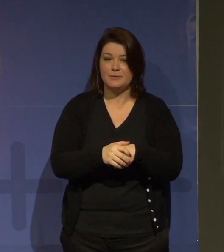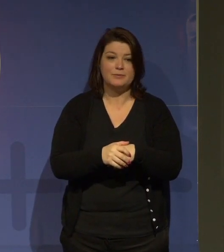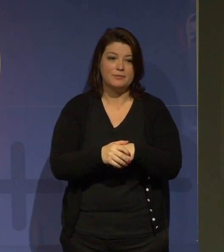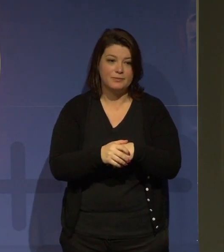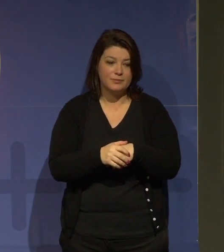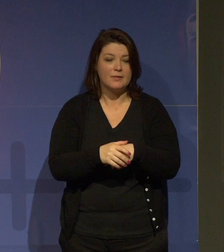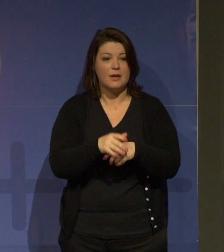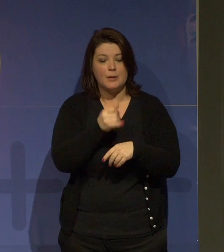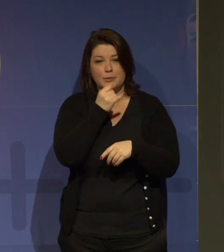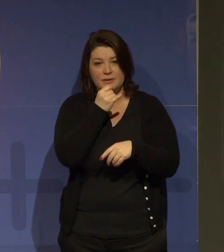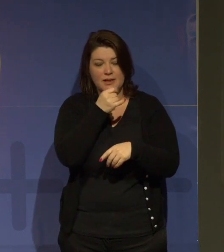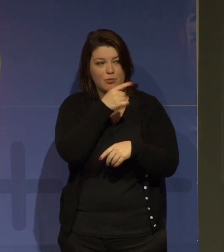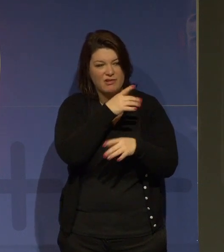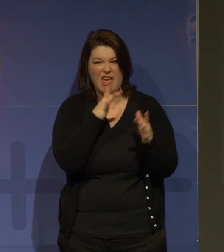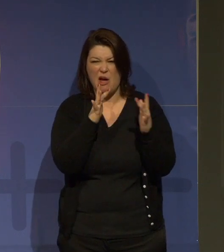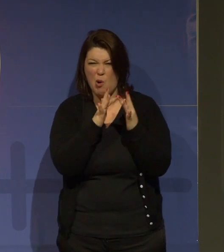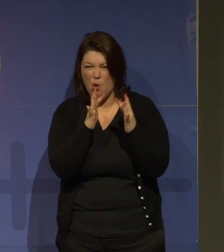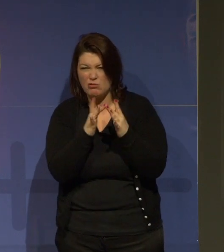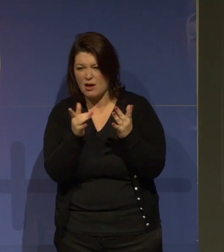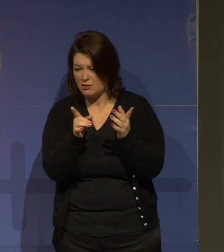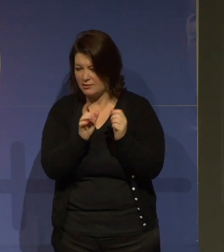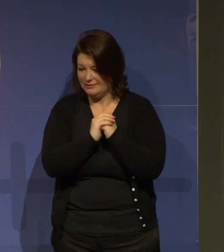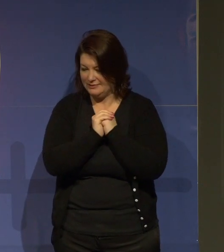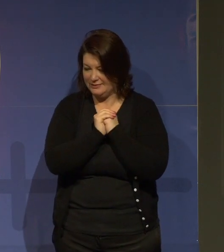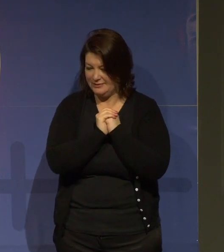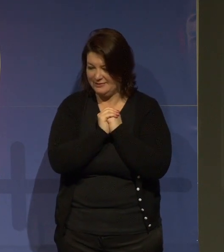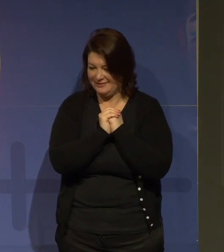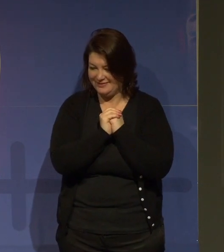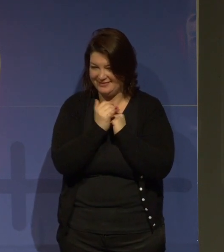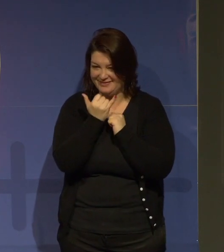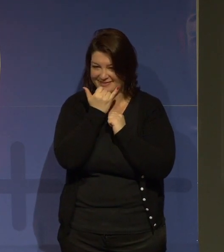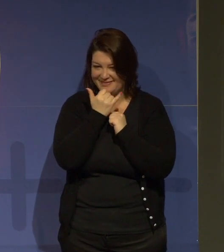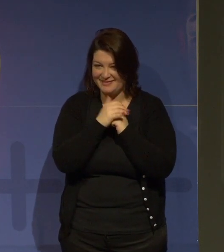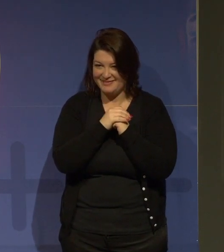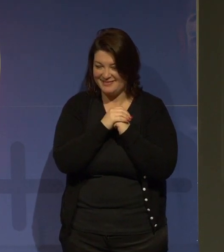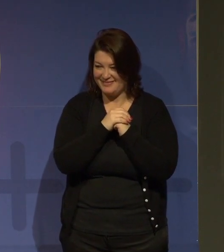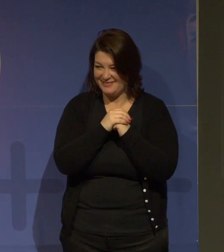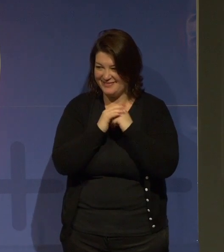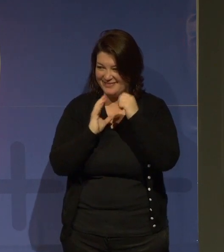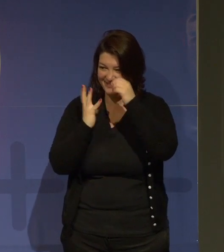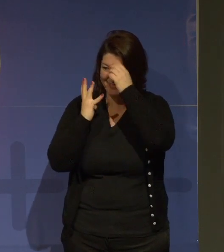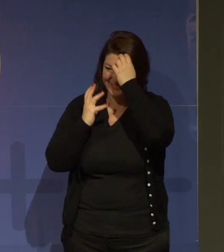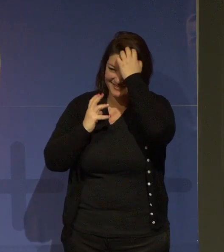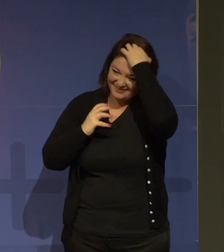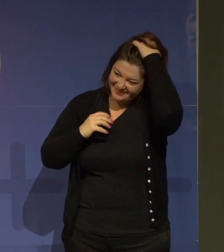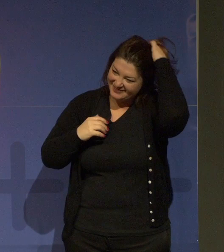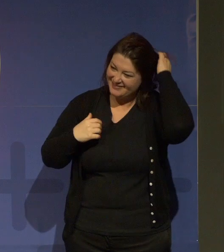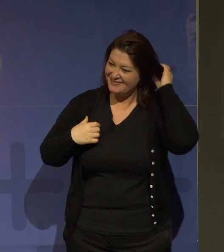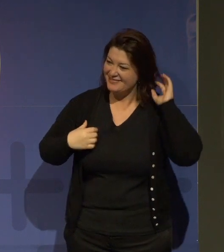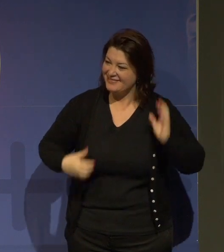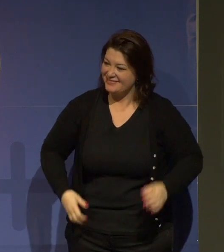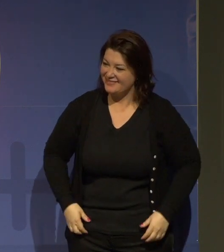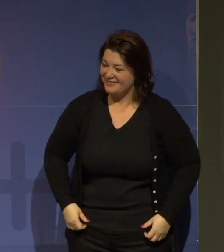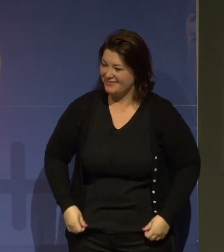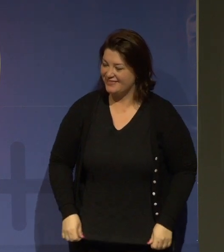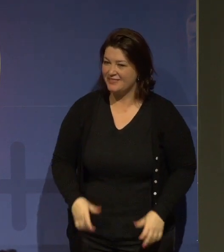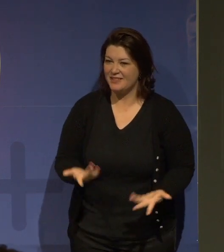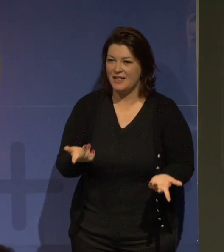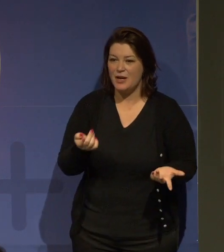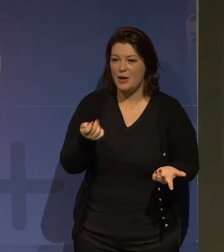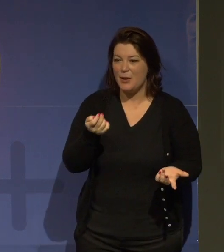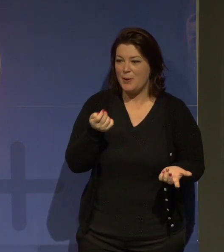poucas alterações na sua rotina... Estava demorando. Com